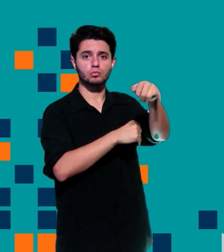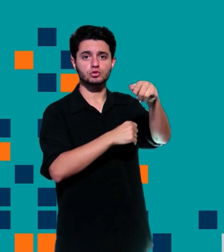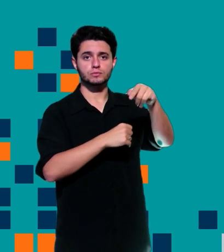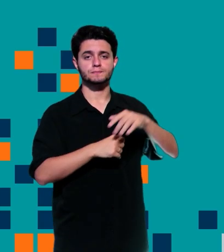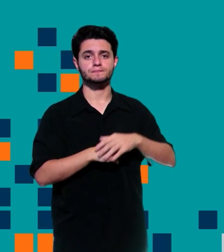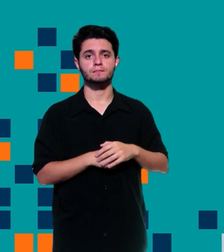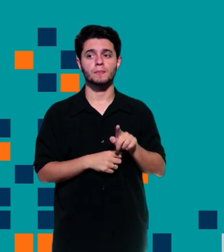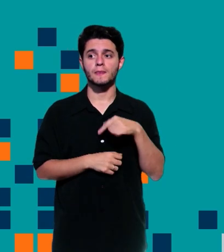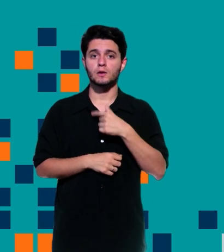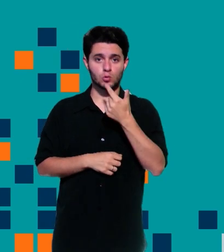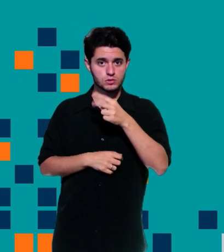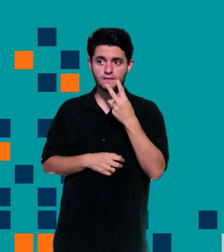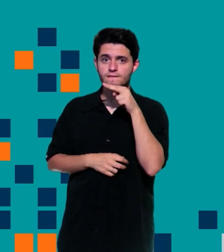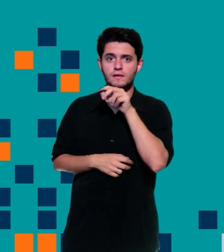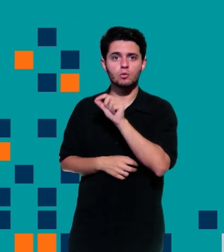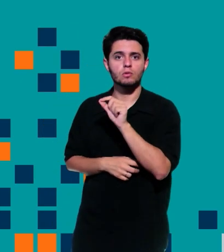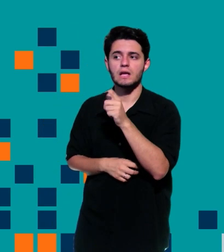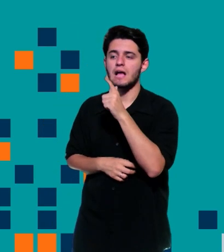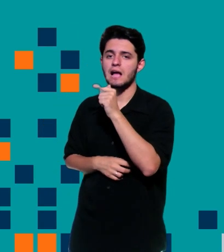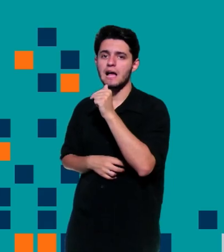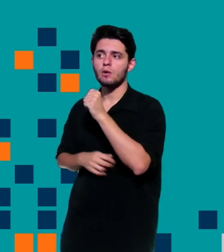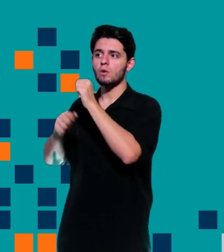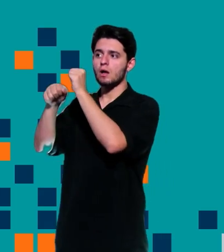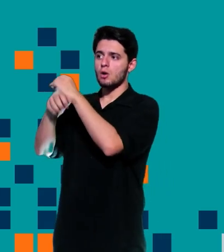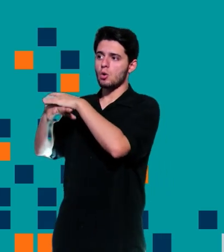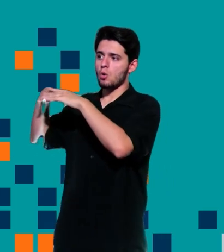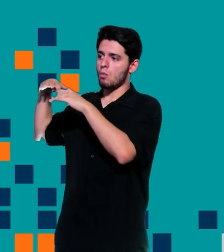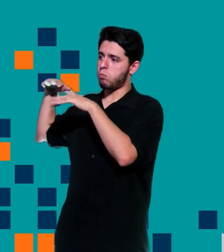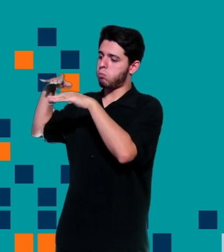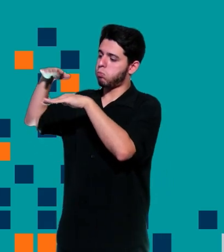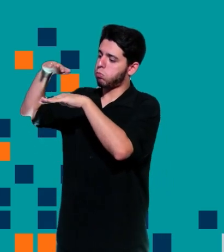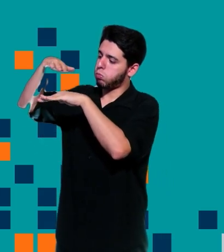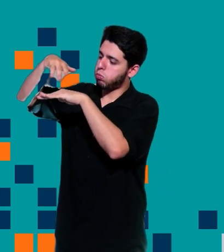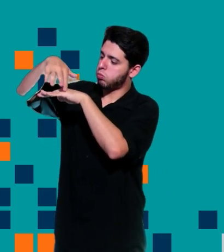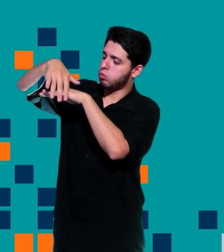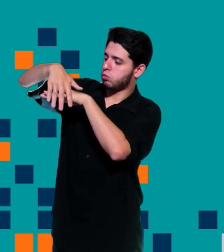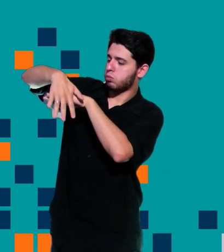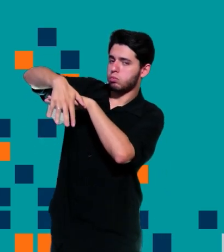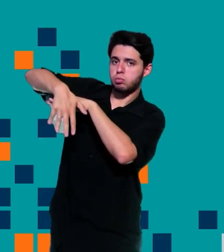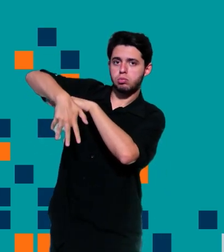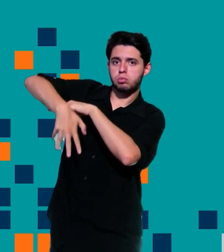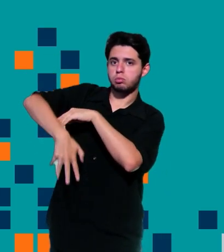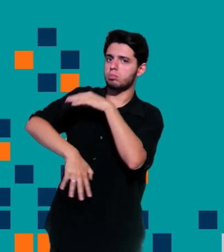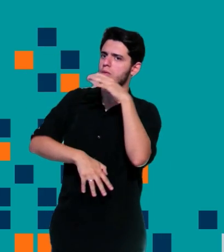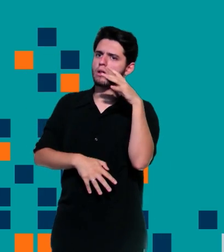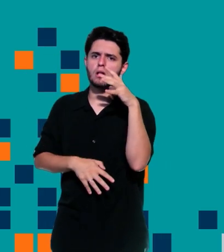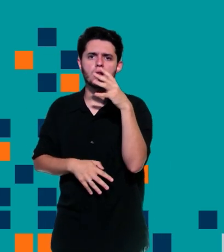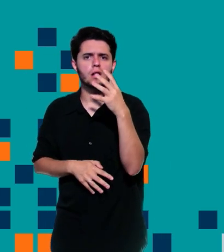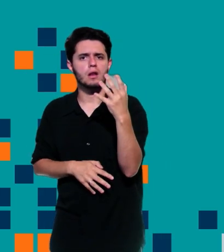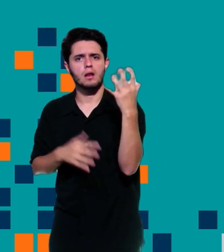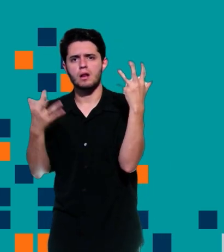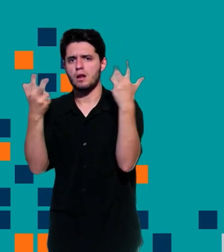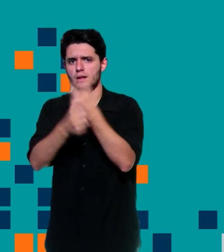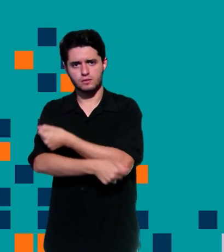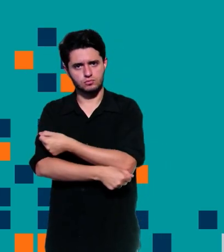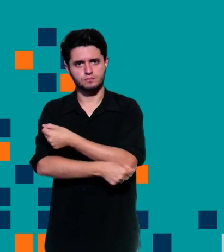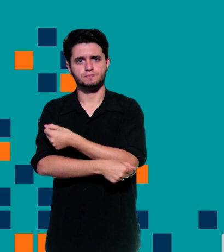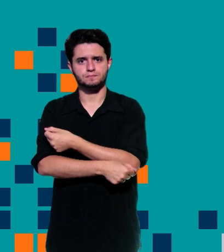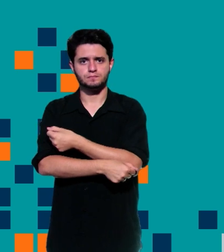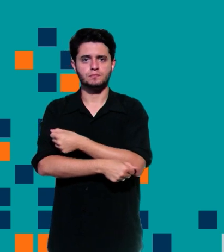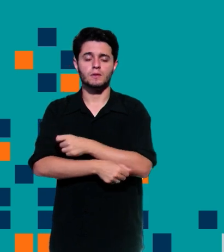em cascata. Então, ele resfriava o edifício com a própria água do lago. Isso é incrível, né? Infelizmente, o pavilhão